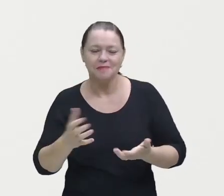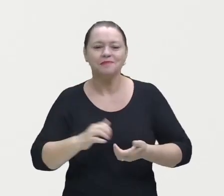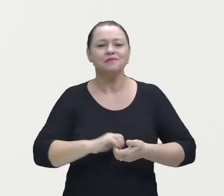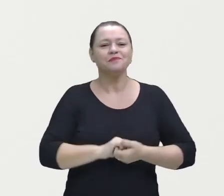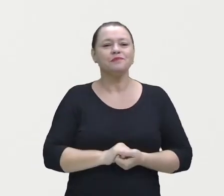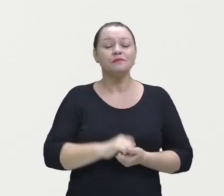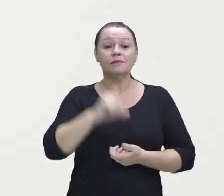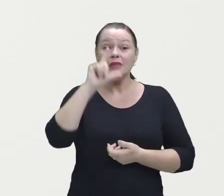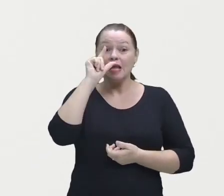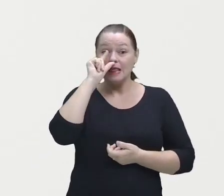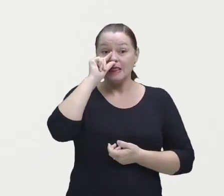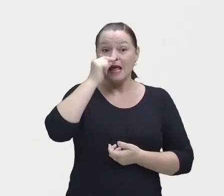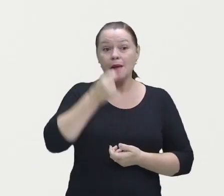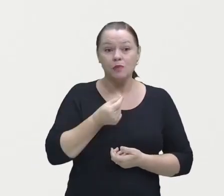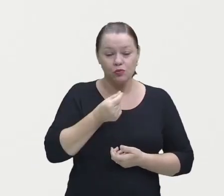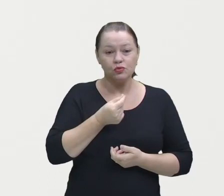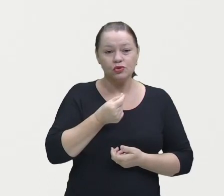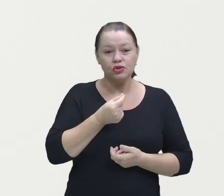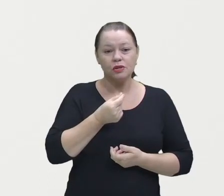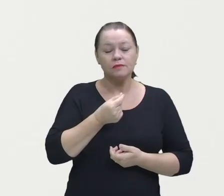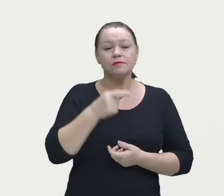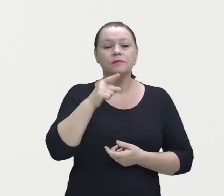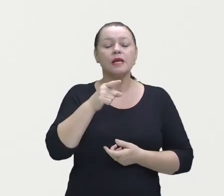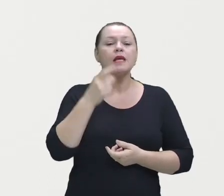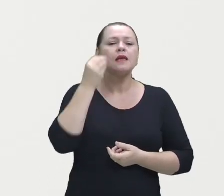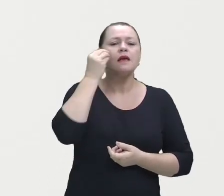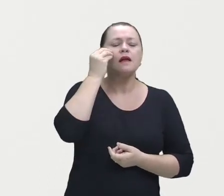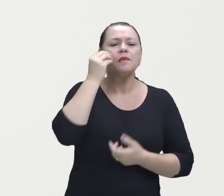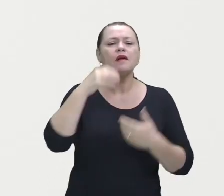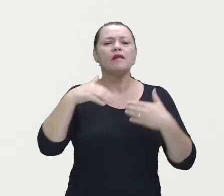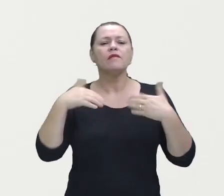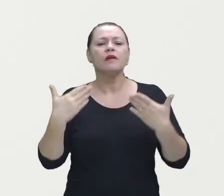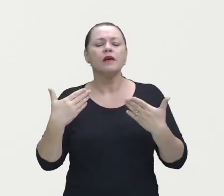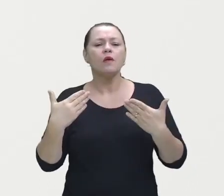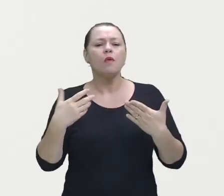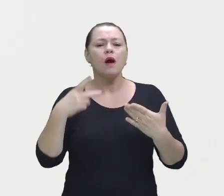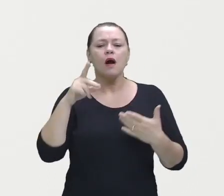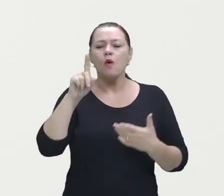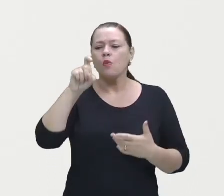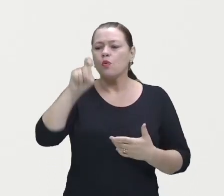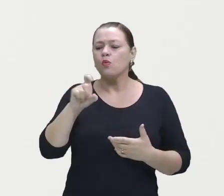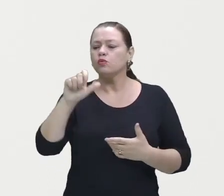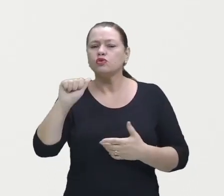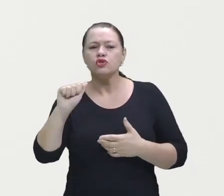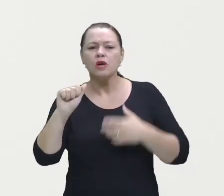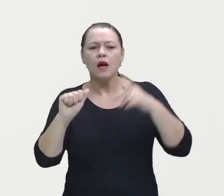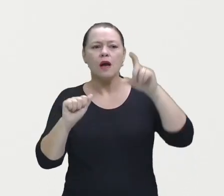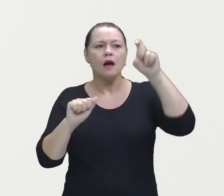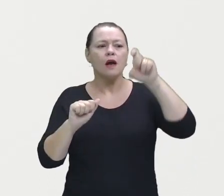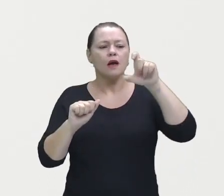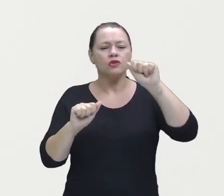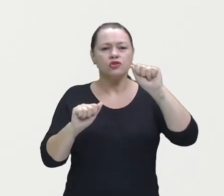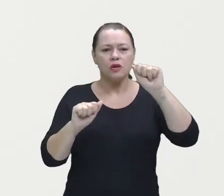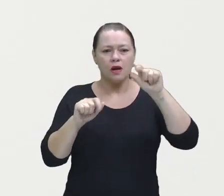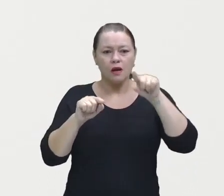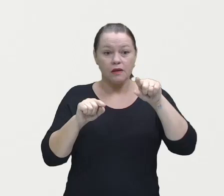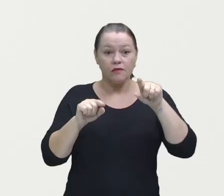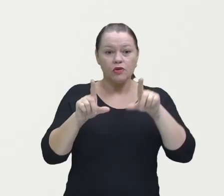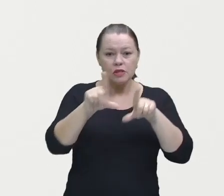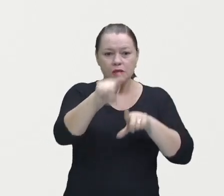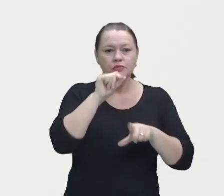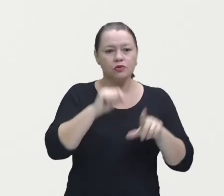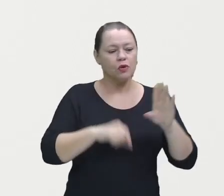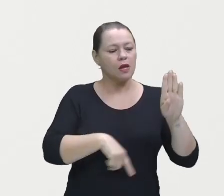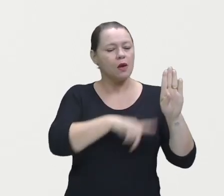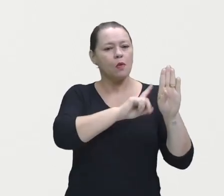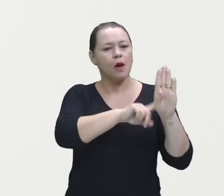da bruxa, que era para ver qual é a palavra final semelhante. Você marcou a letra B,